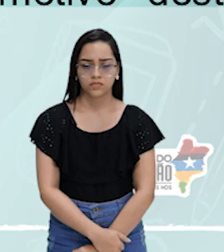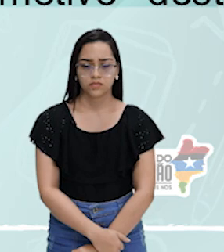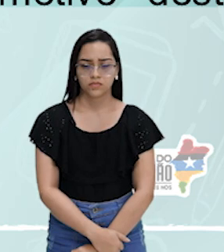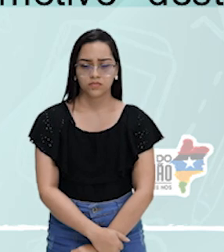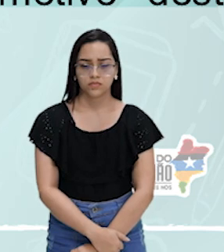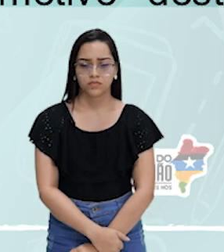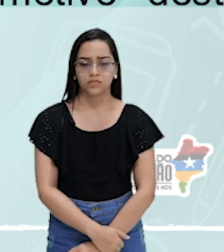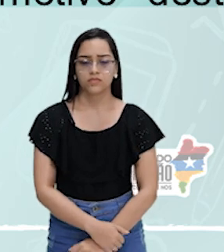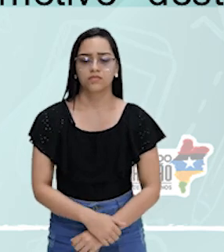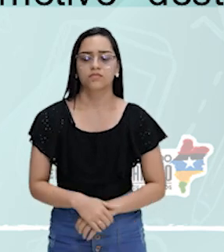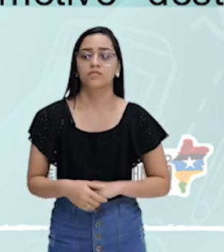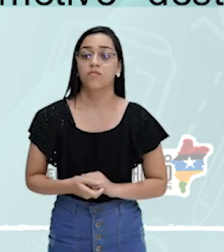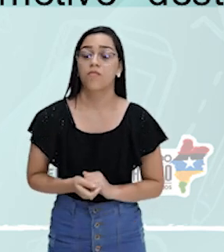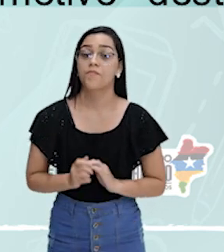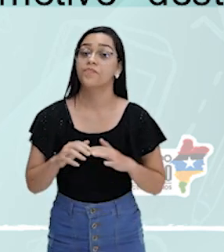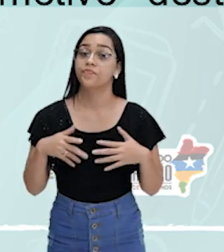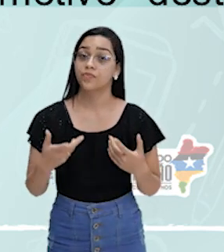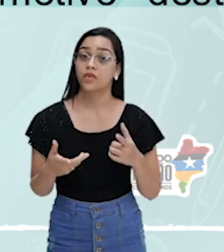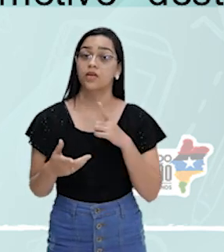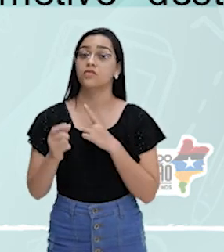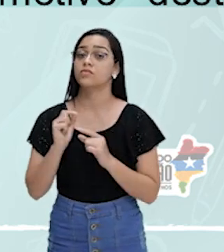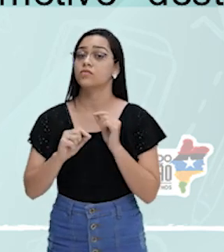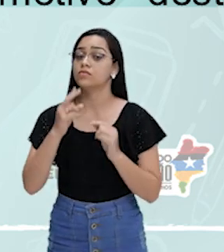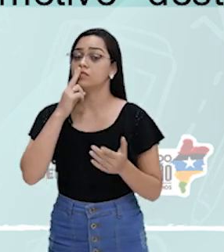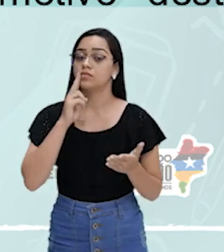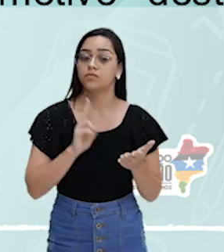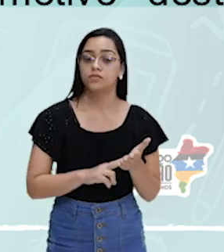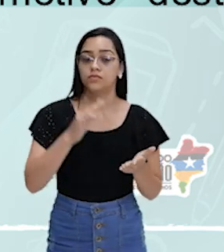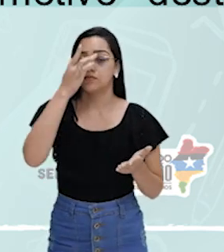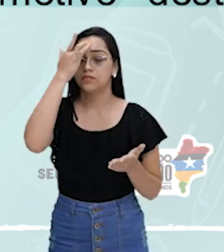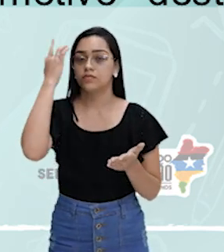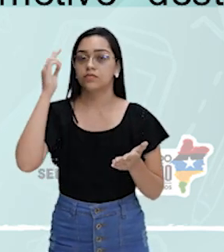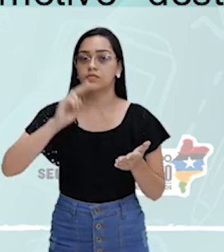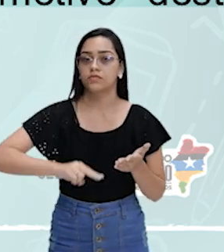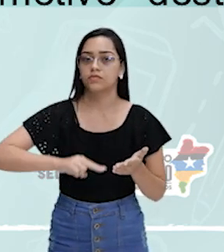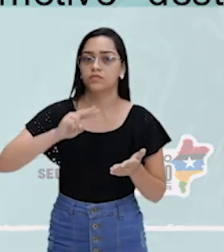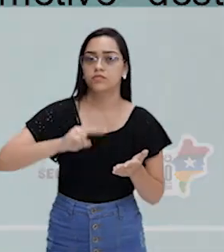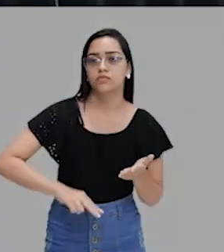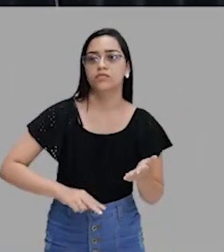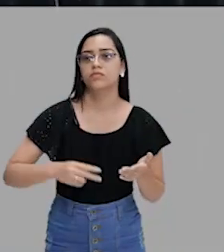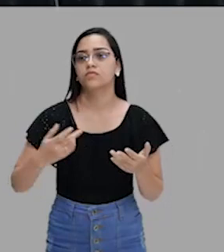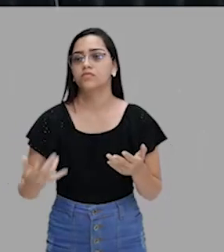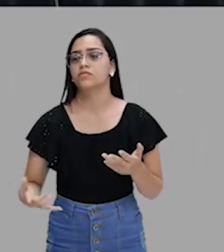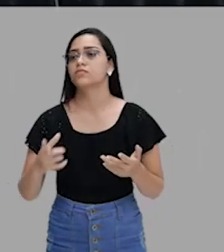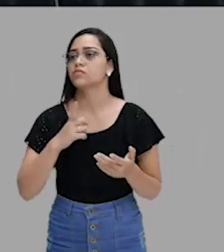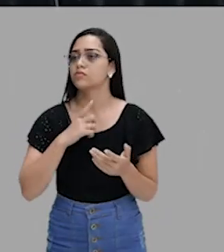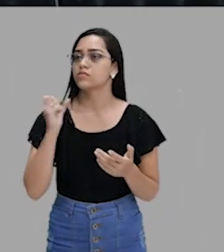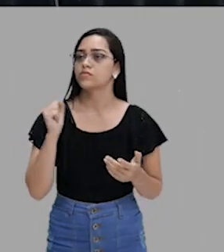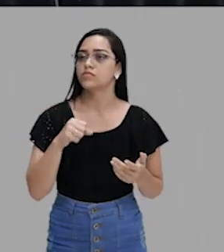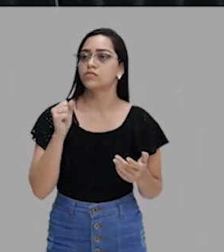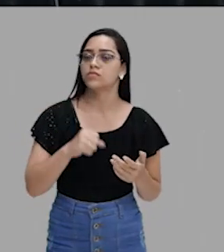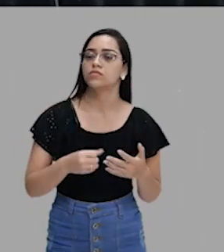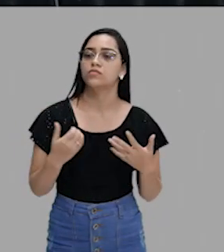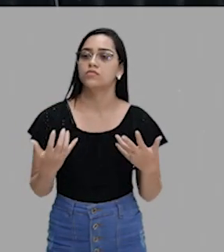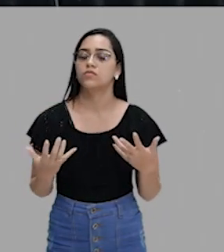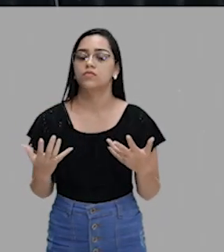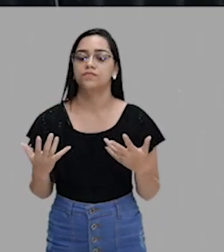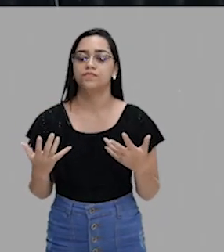providência? Gente, nós estamos falando aqui de uma carta do leitor, uma carta que está sendo